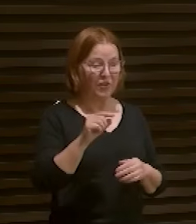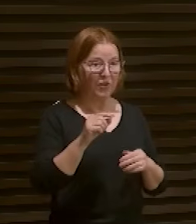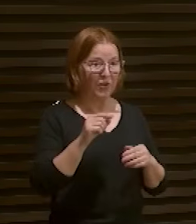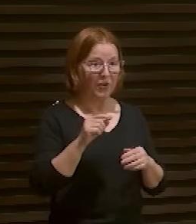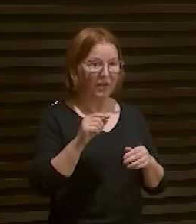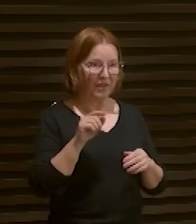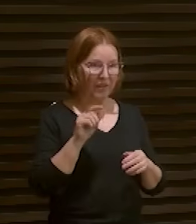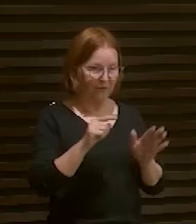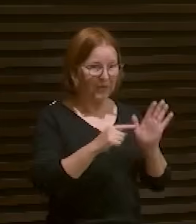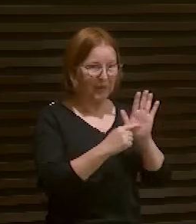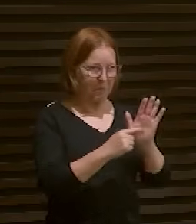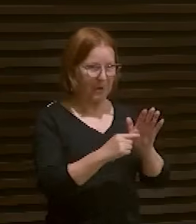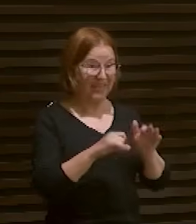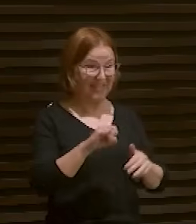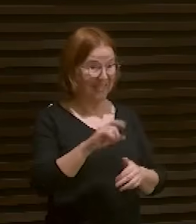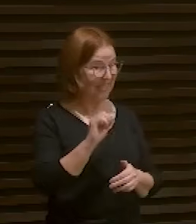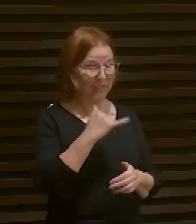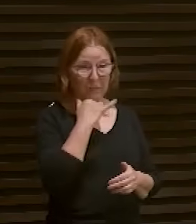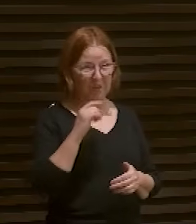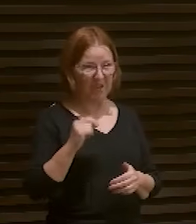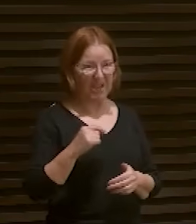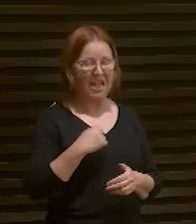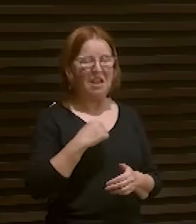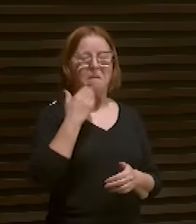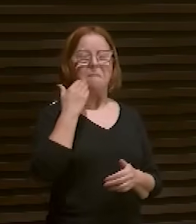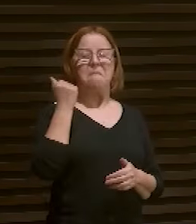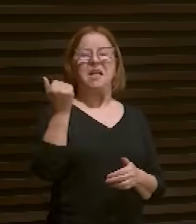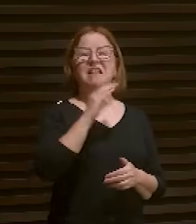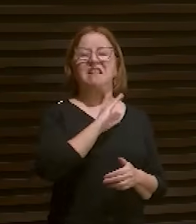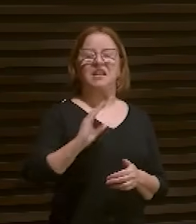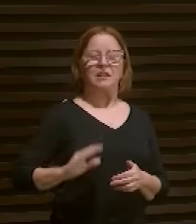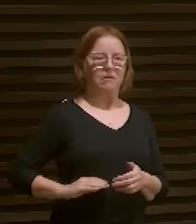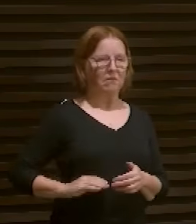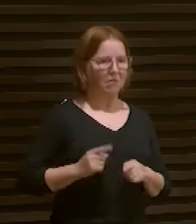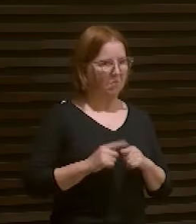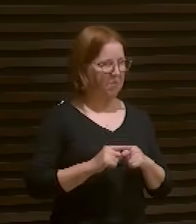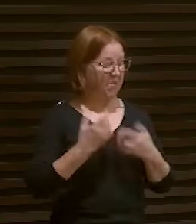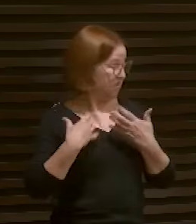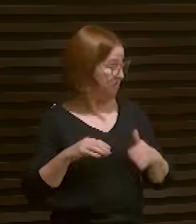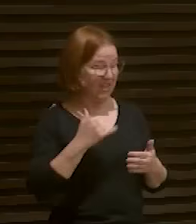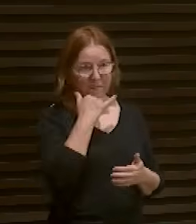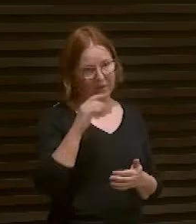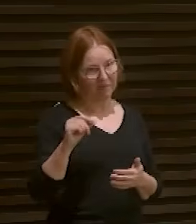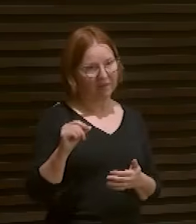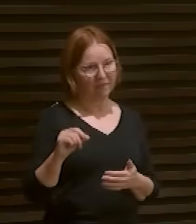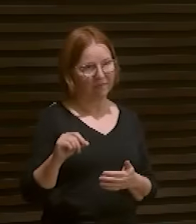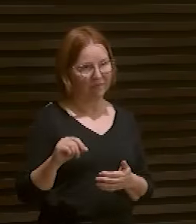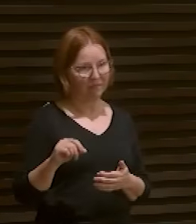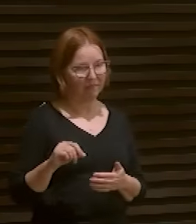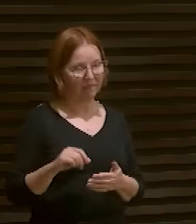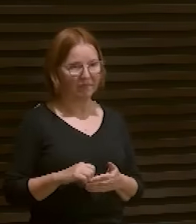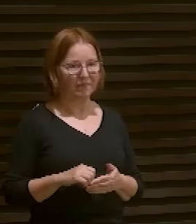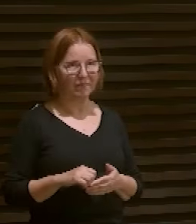mais do que Cristo. É isso que você está dizendo. É isso que eu e você estamos dizendo quando nós nos negamos a perdoar alguma